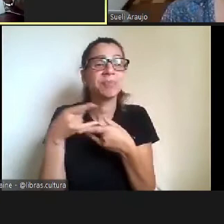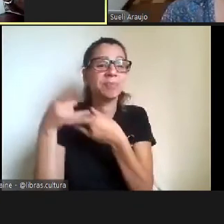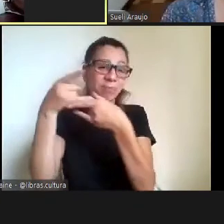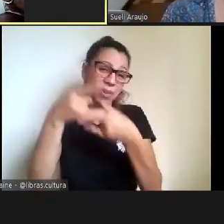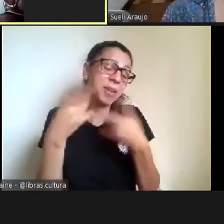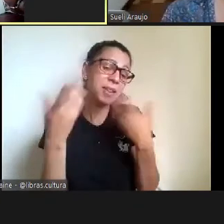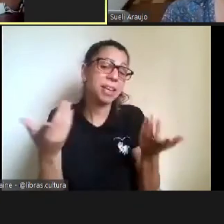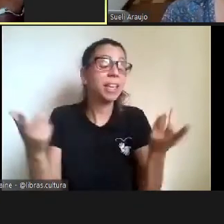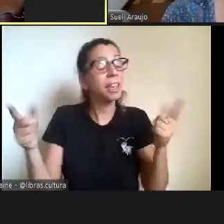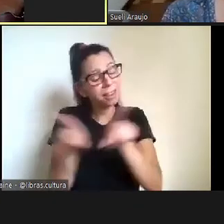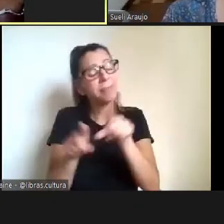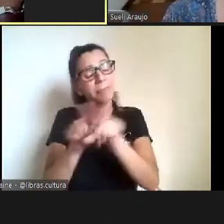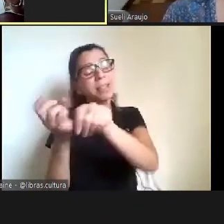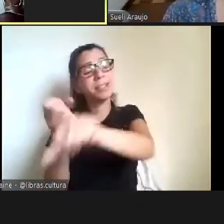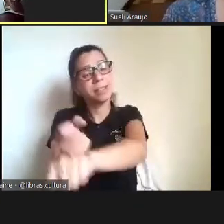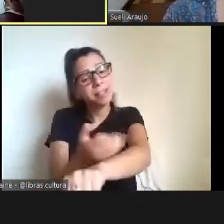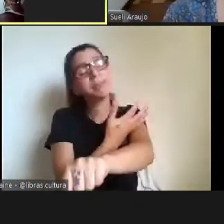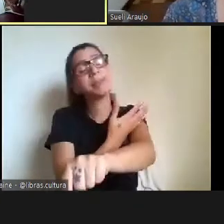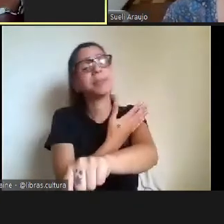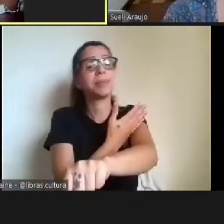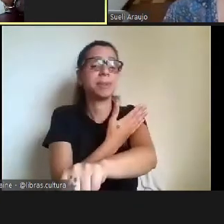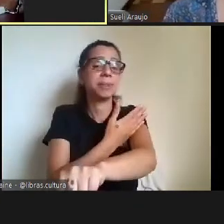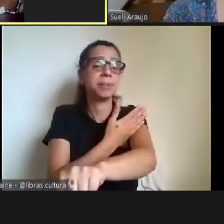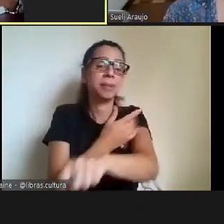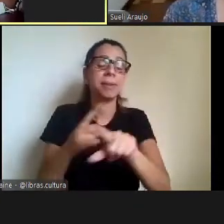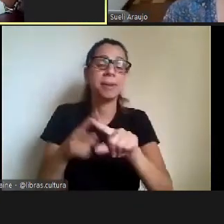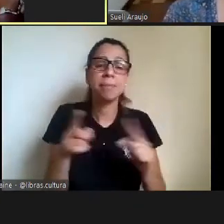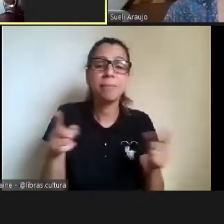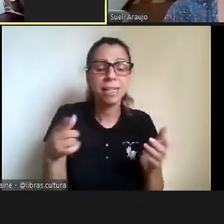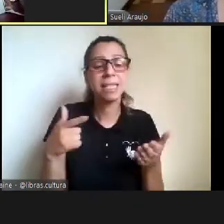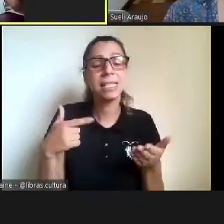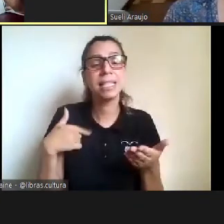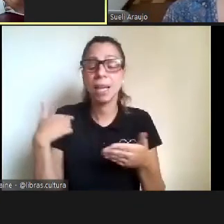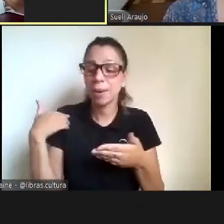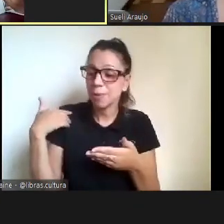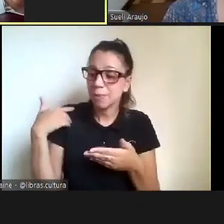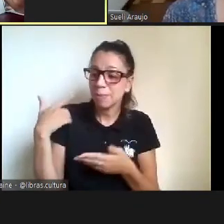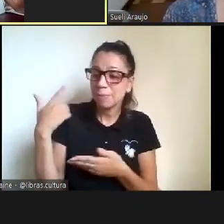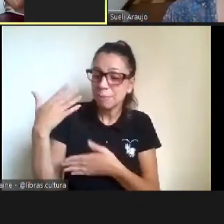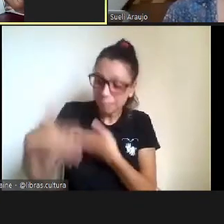e que a gente também se emociona, que a gente também entra num processo catártico